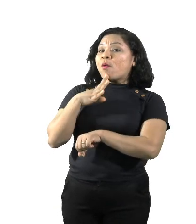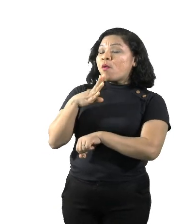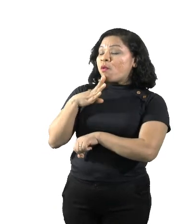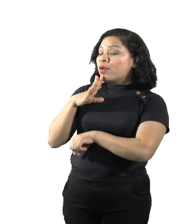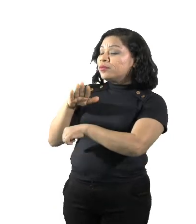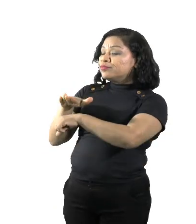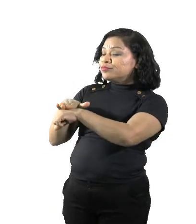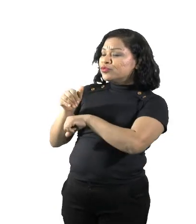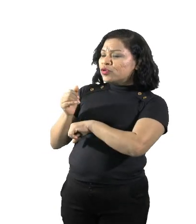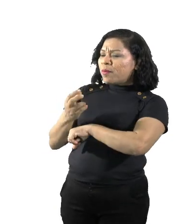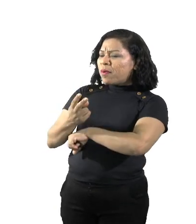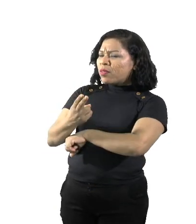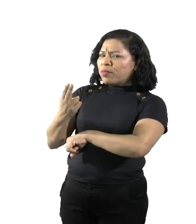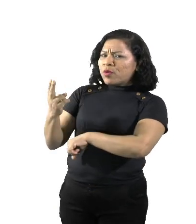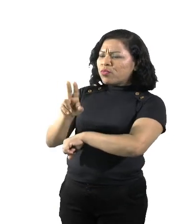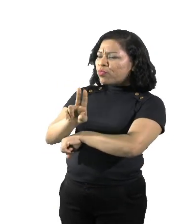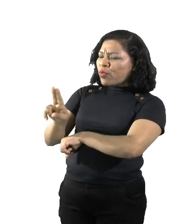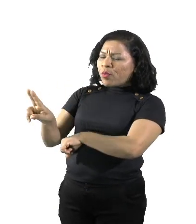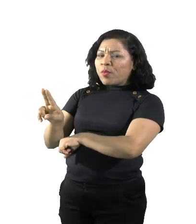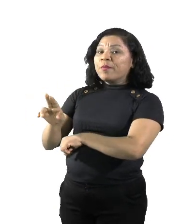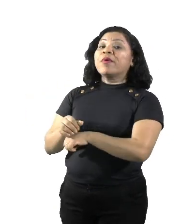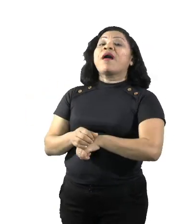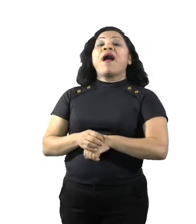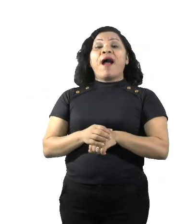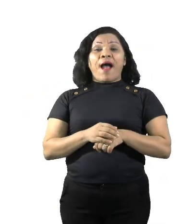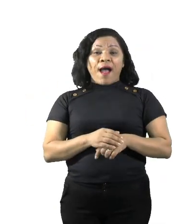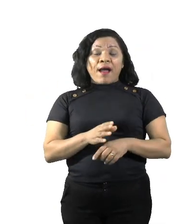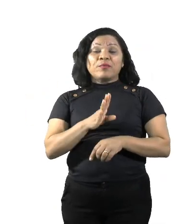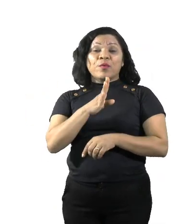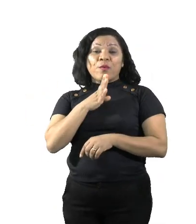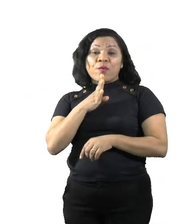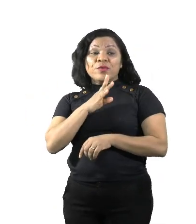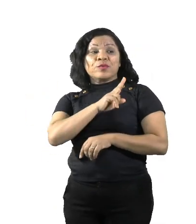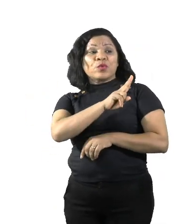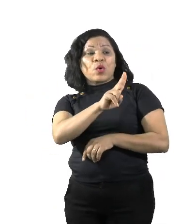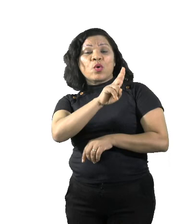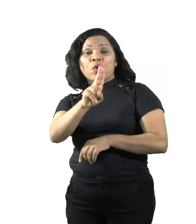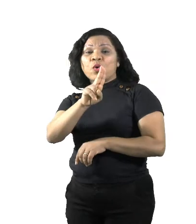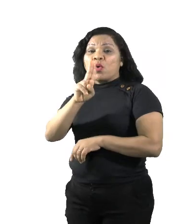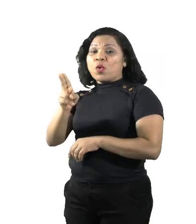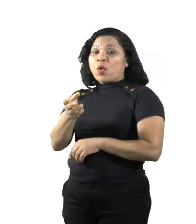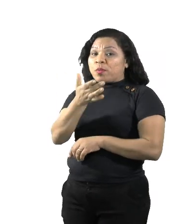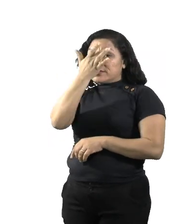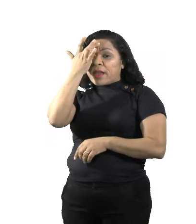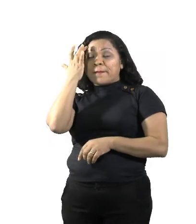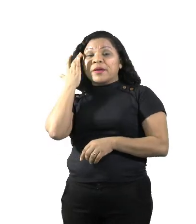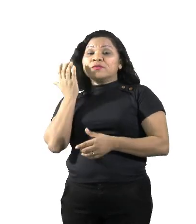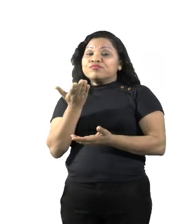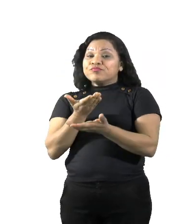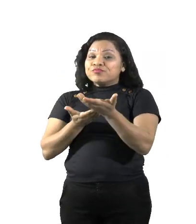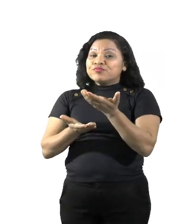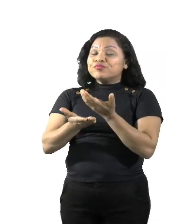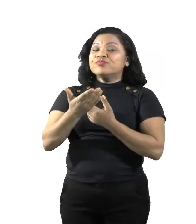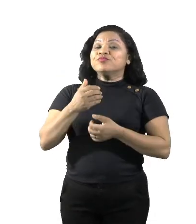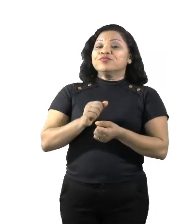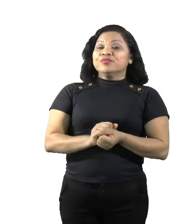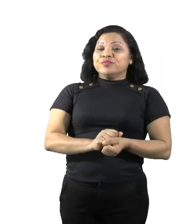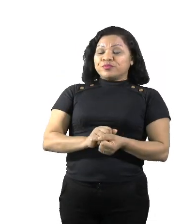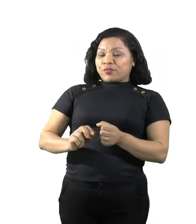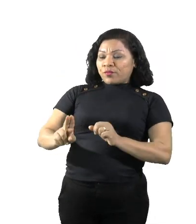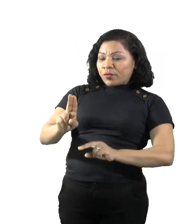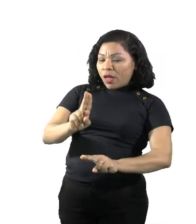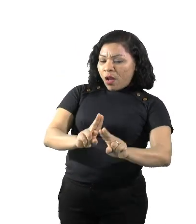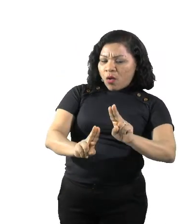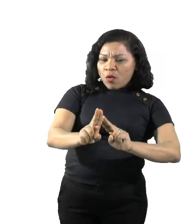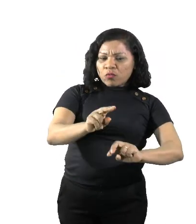e reconhecer os nomes de pessoas com quem convive, manipular materiais diversos e variados